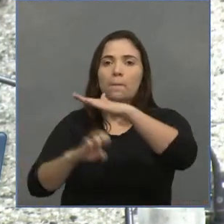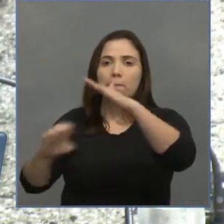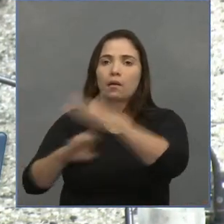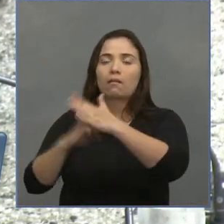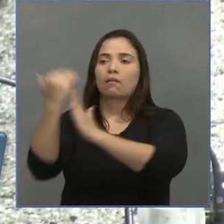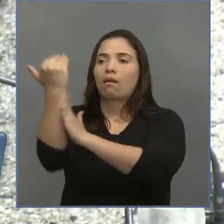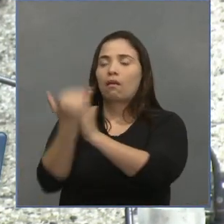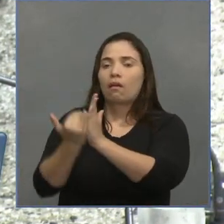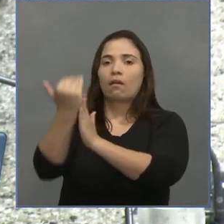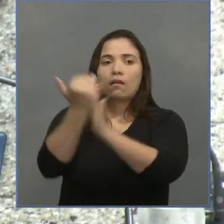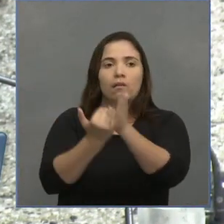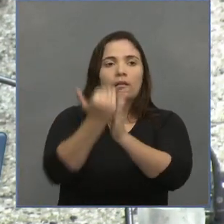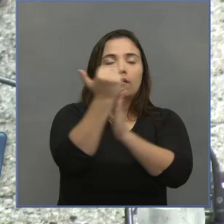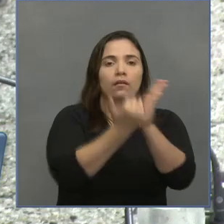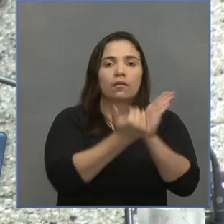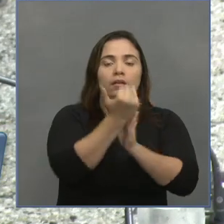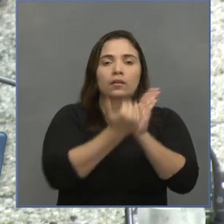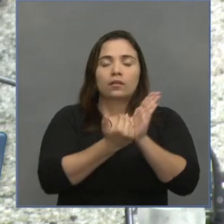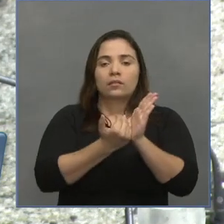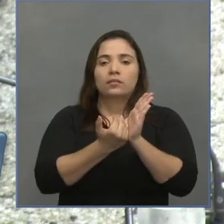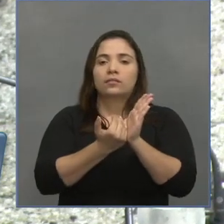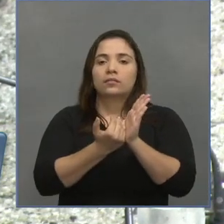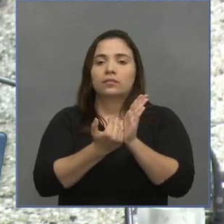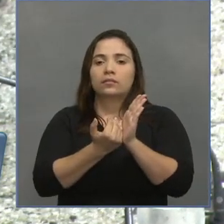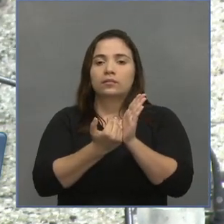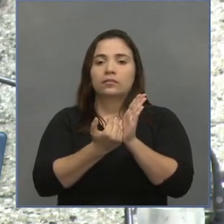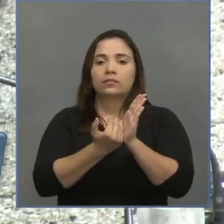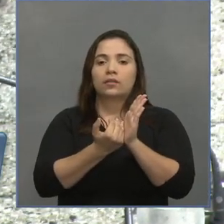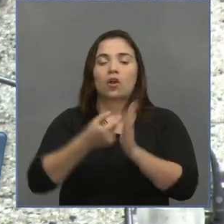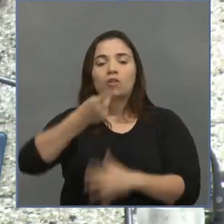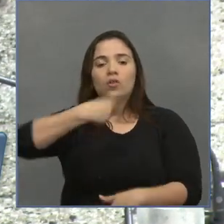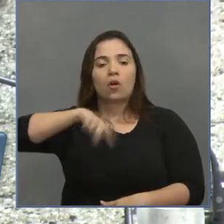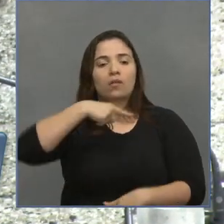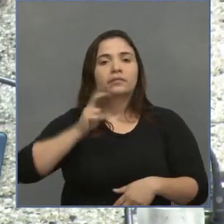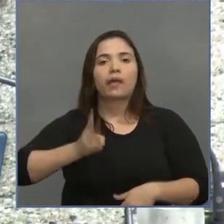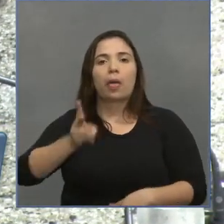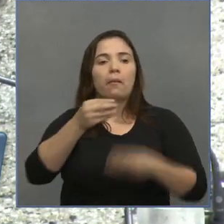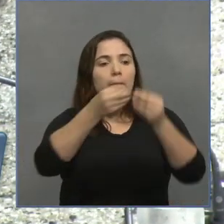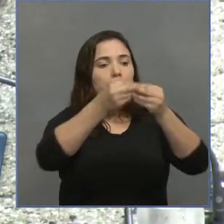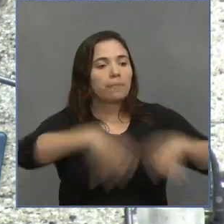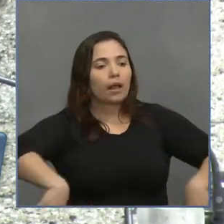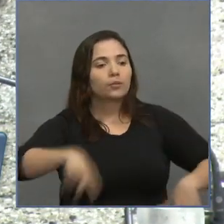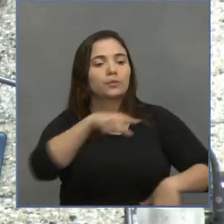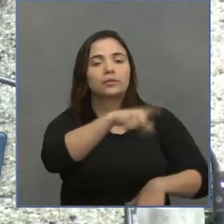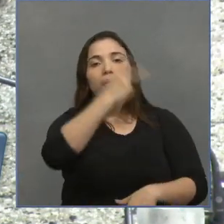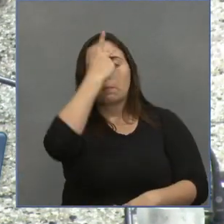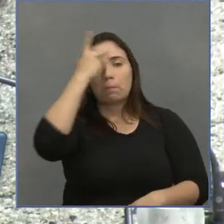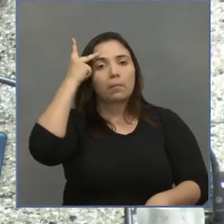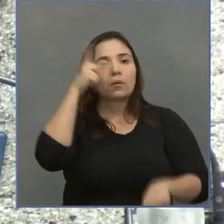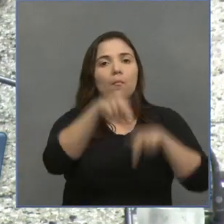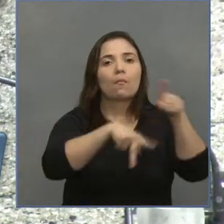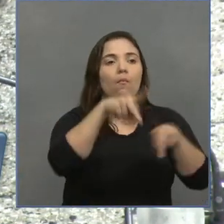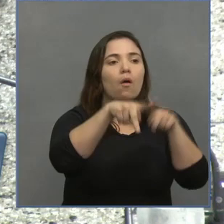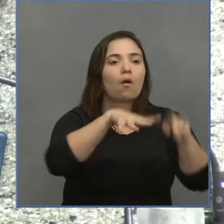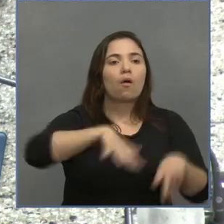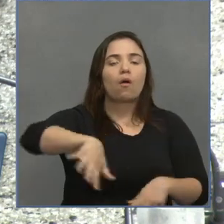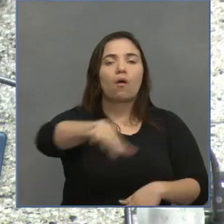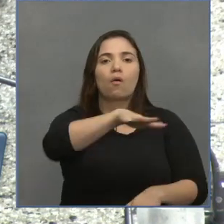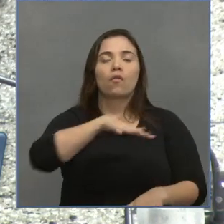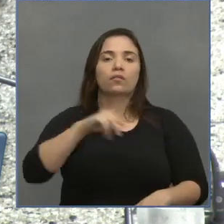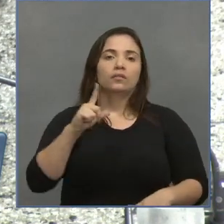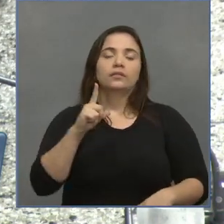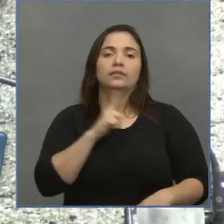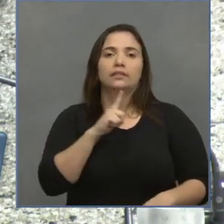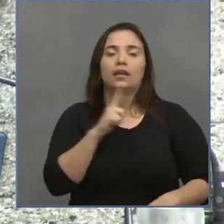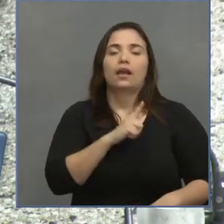hidrelétricas, nós fazemos o contrário com o consumidor. A gente penaliza a quem consome de fato